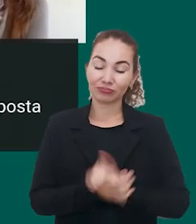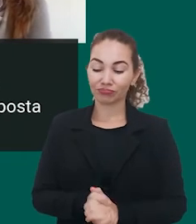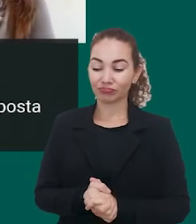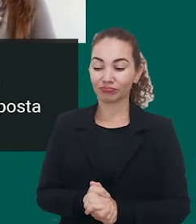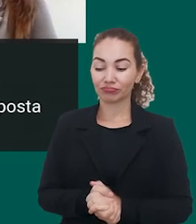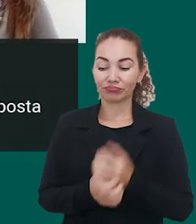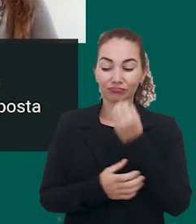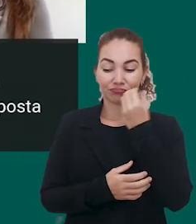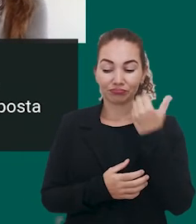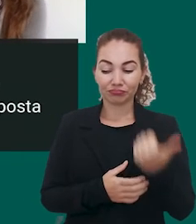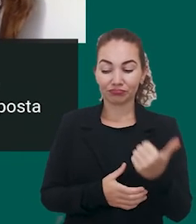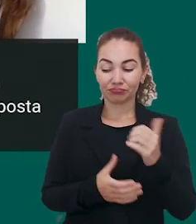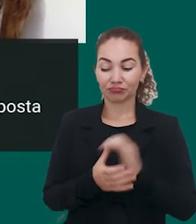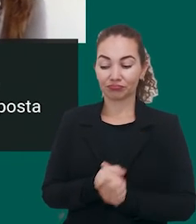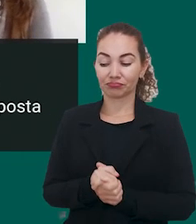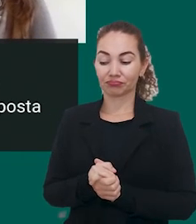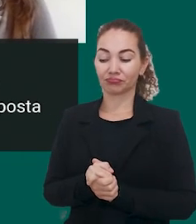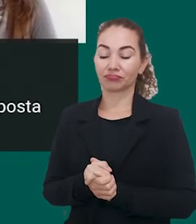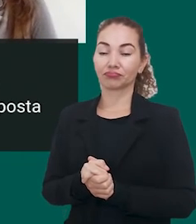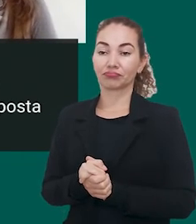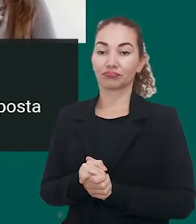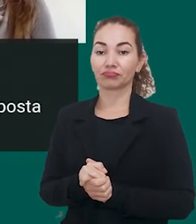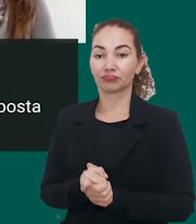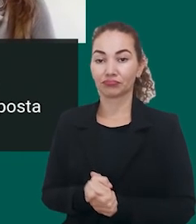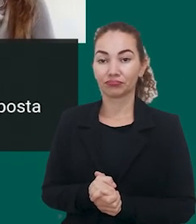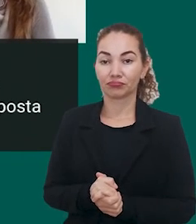Muito bom, Cássio. Obrigado, Cássio.